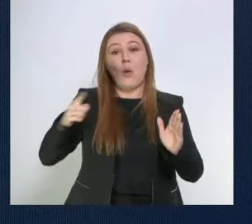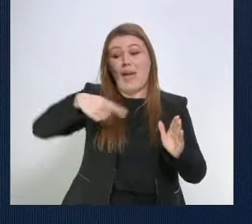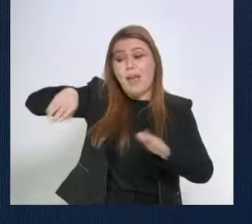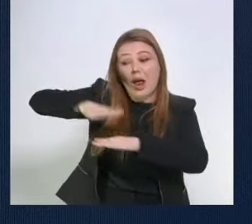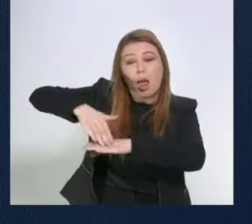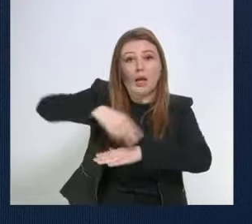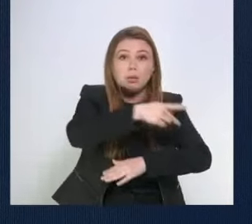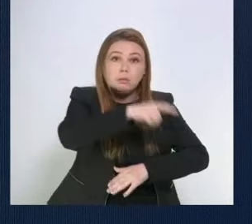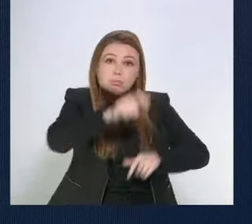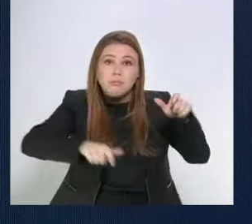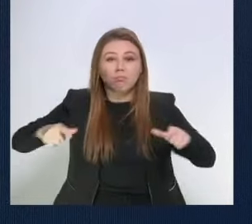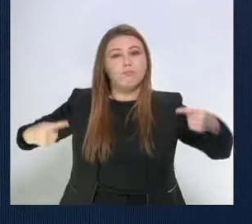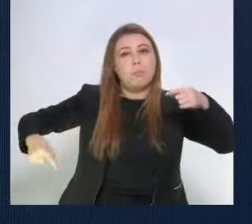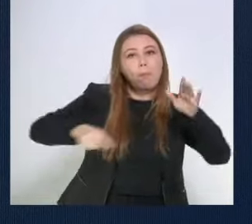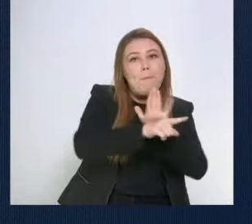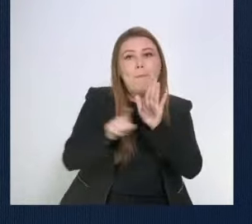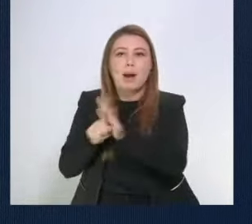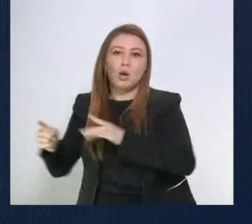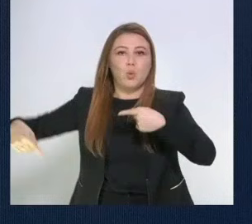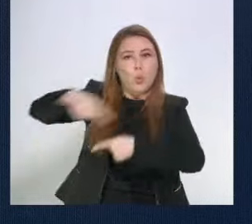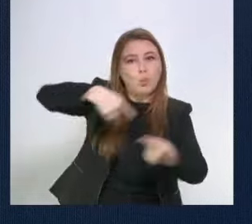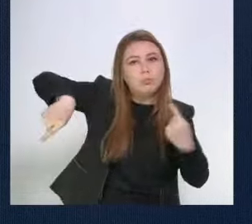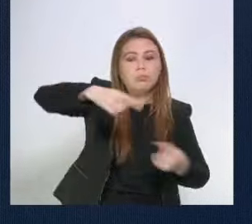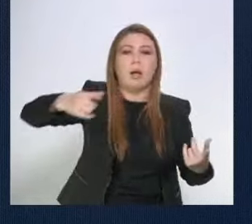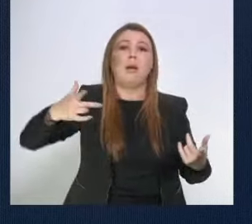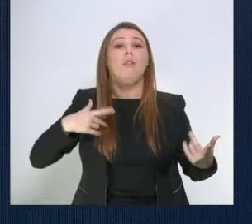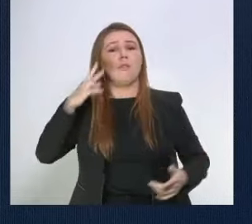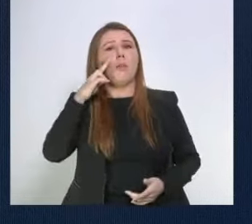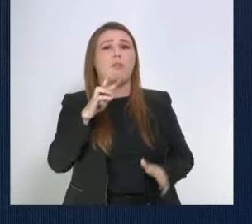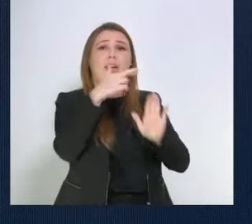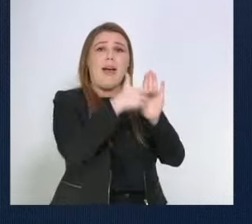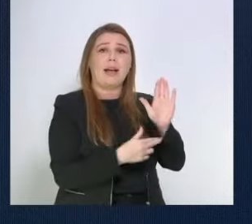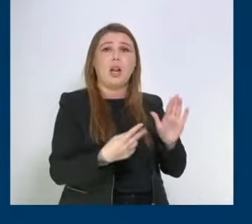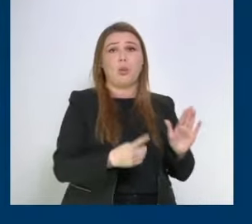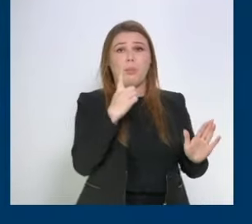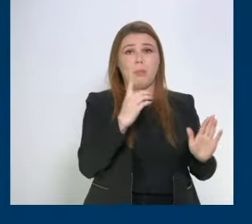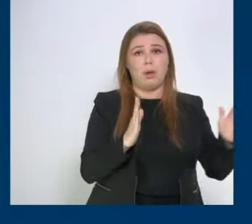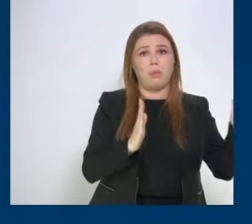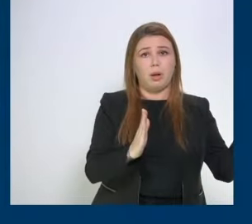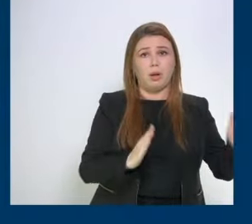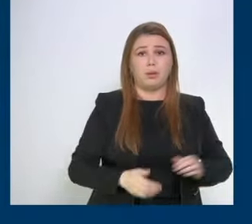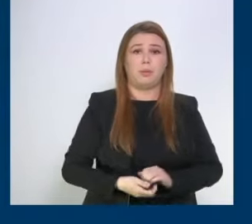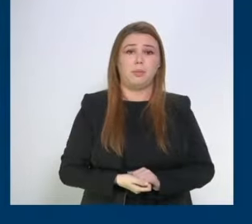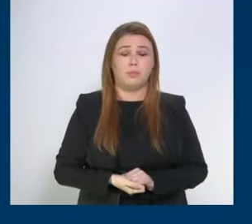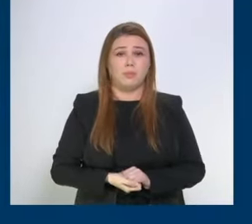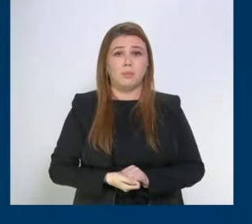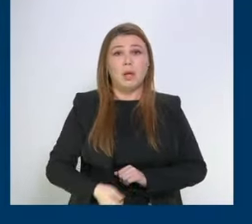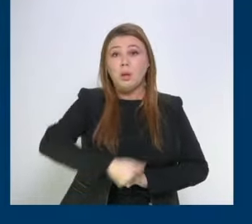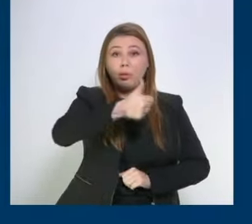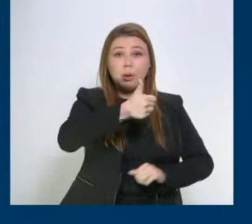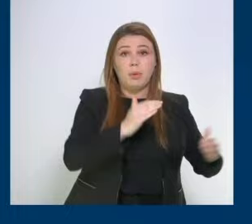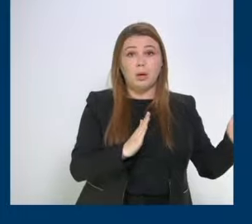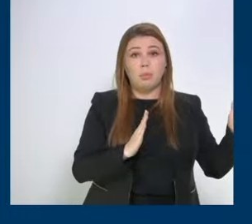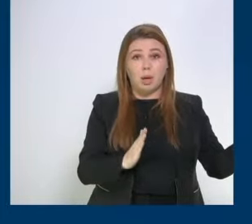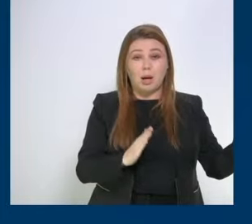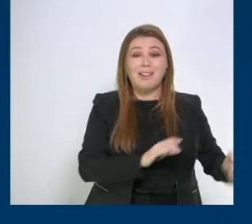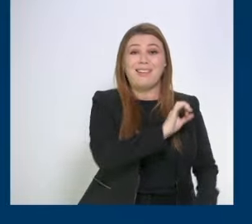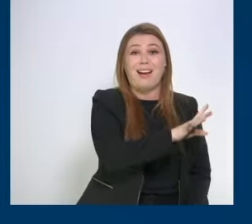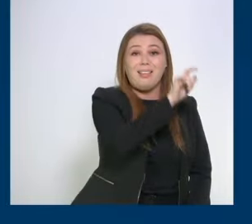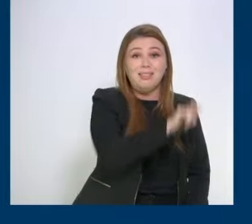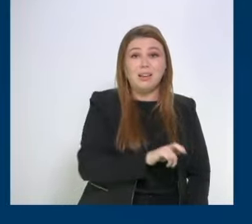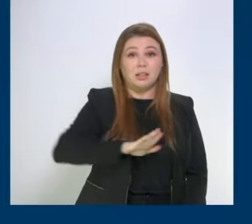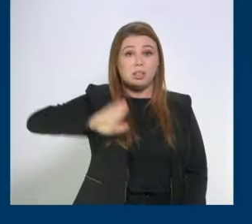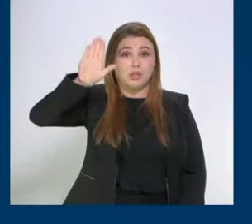próprios candidatos. Vamos então acompanhar as regras deste primeiro bloco. Neste primeiro bloco, cada candidato